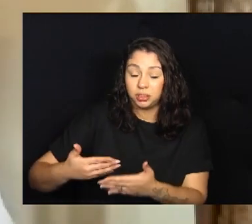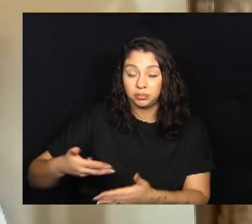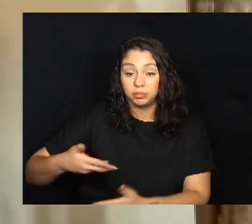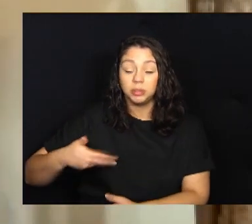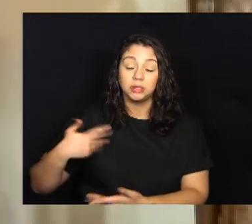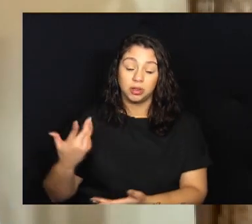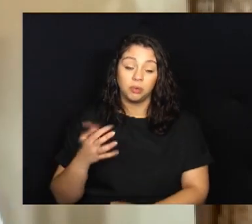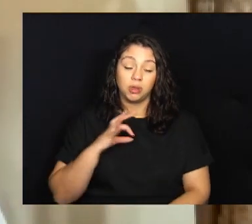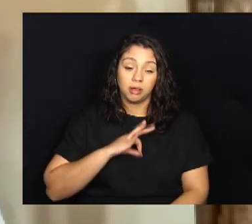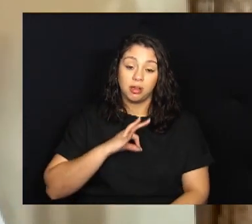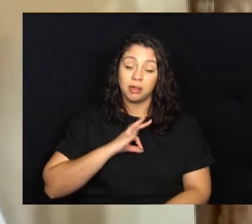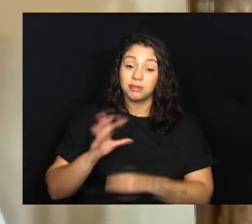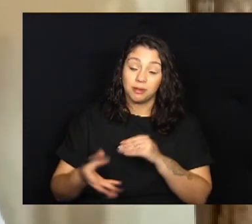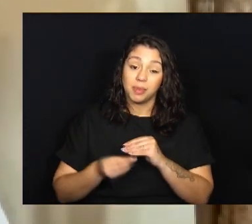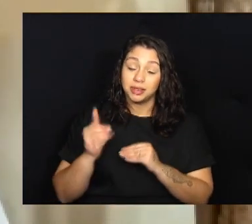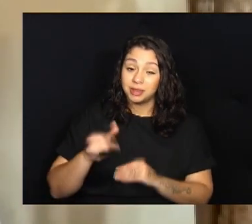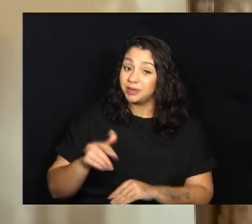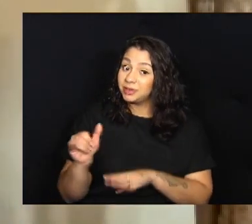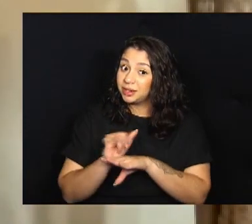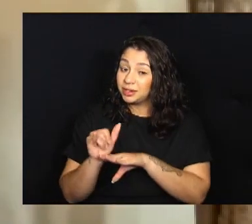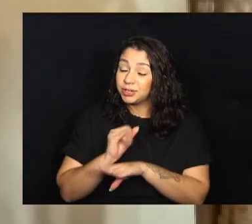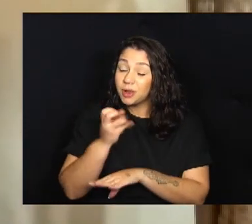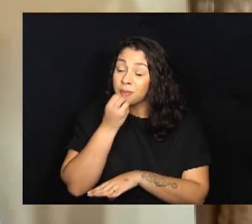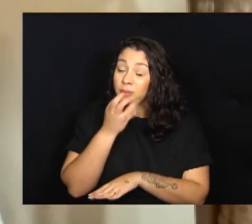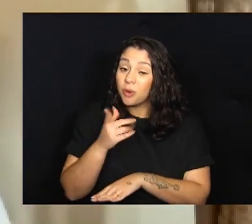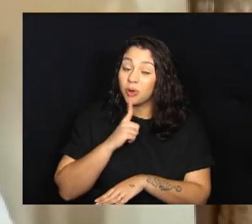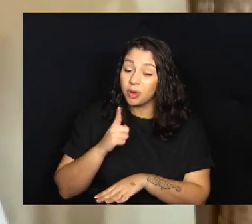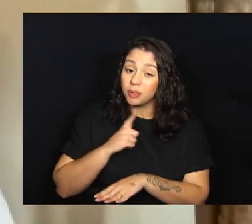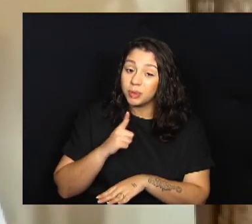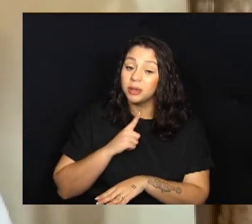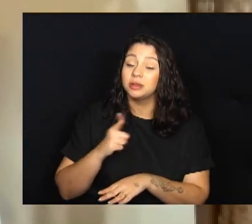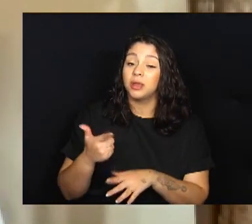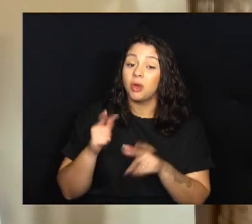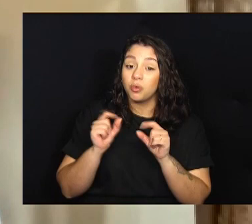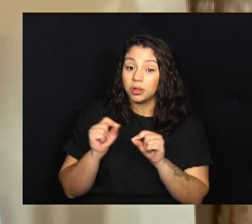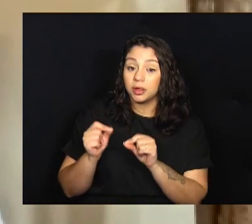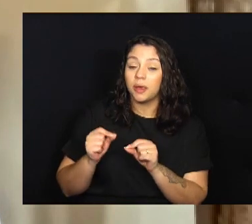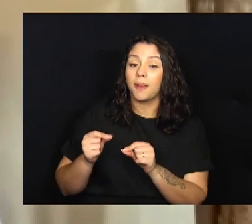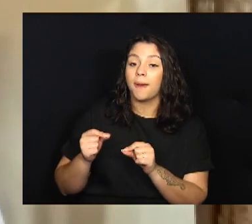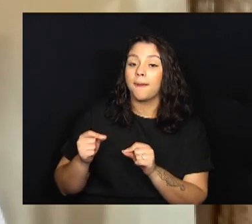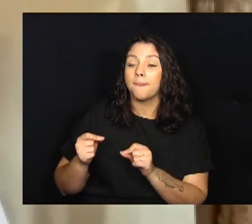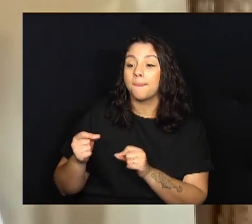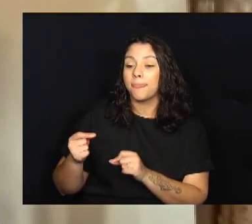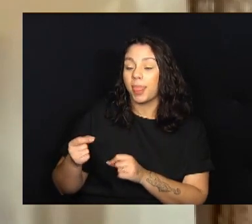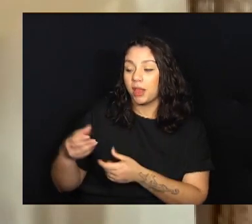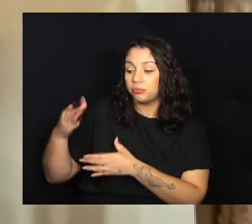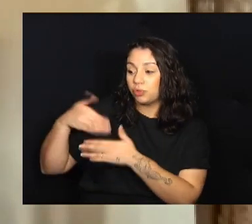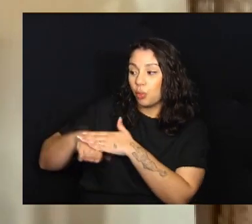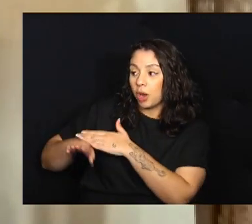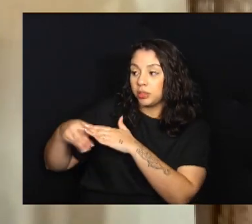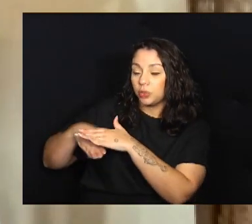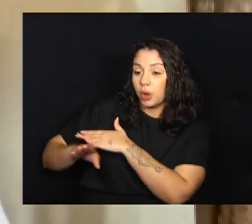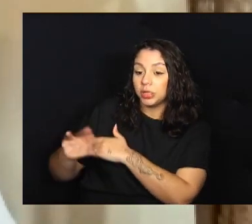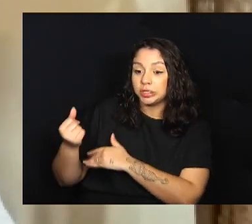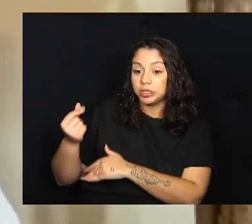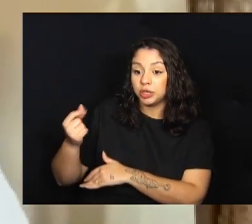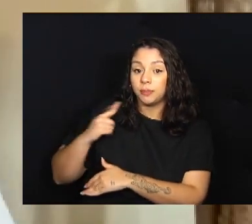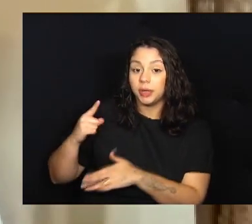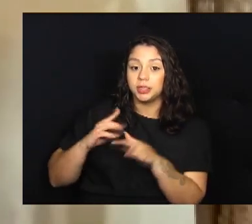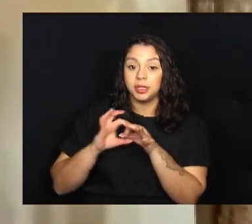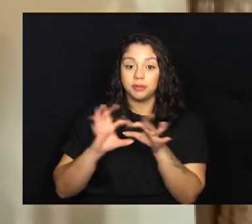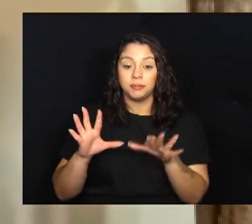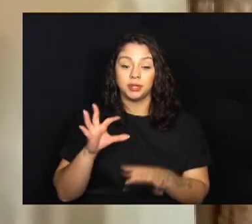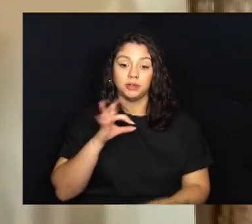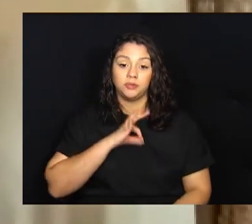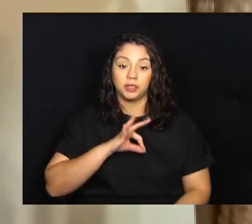sendo um ótimo veículo para que você maximize a sua jornada de acumulação, promovendo uma liberdade financeira ou